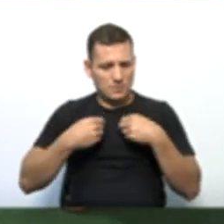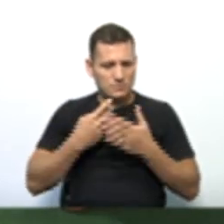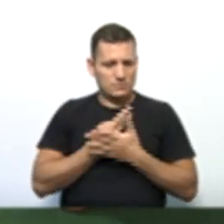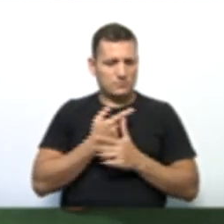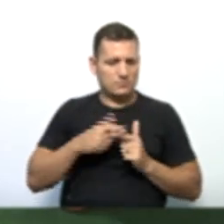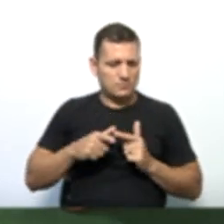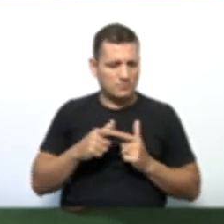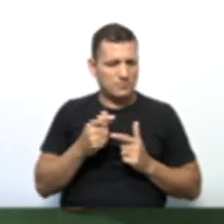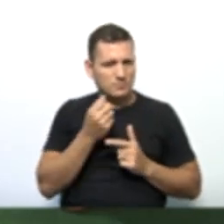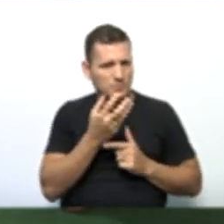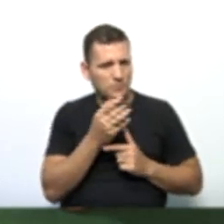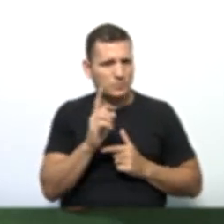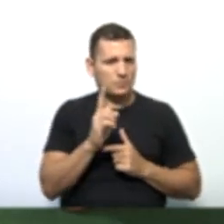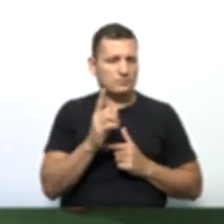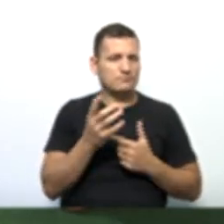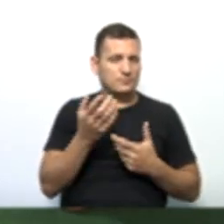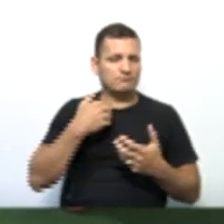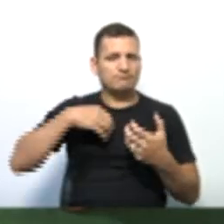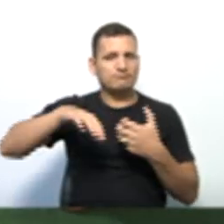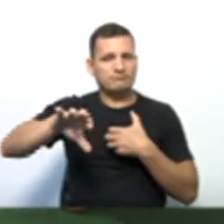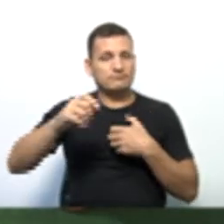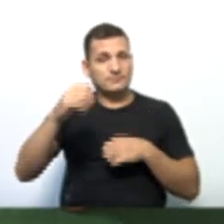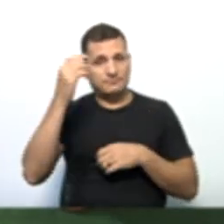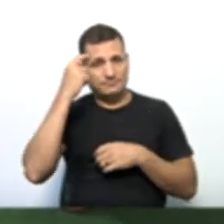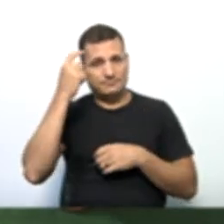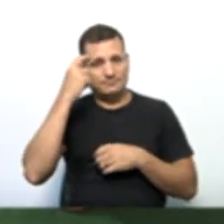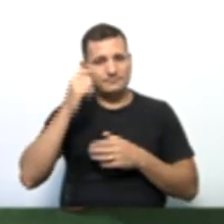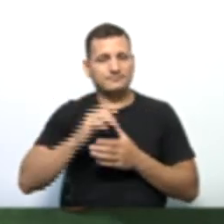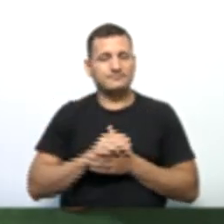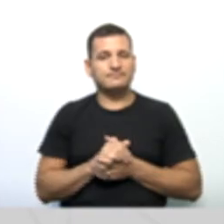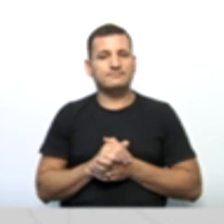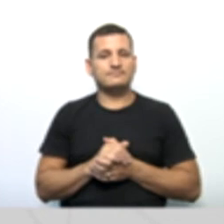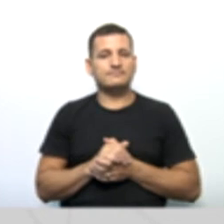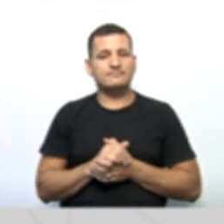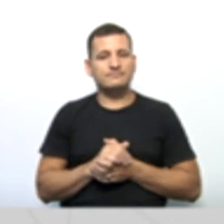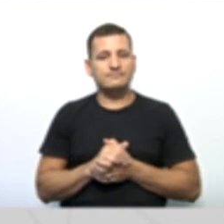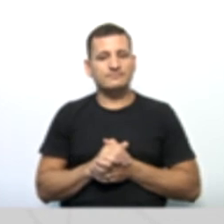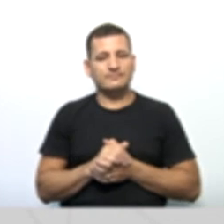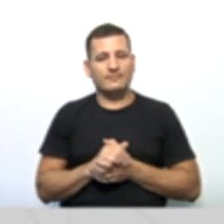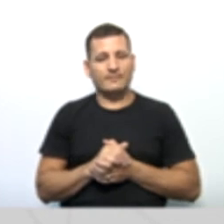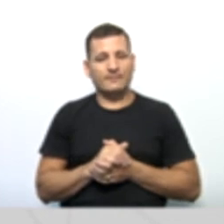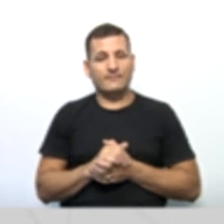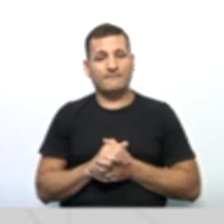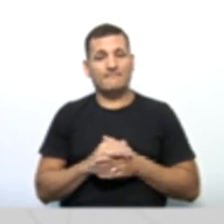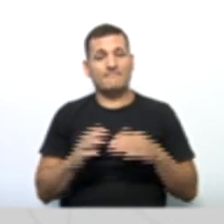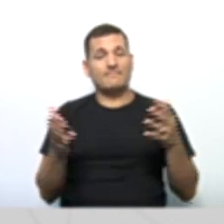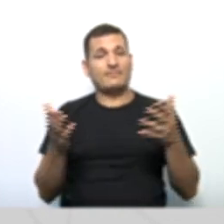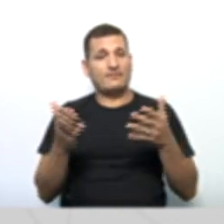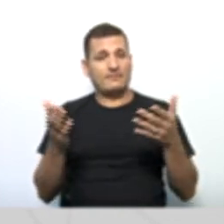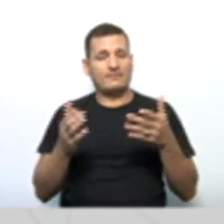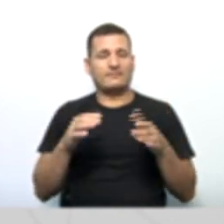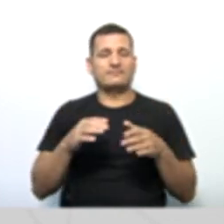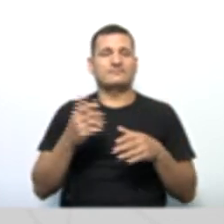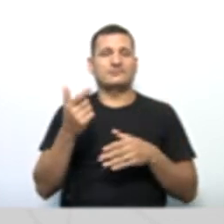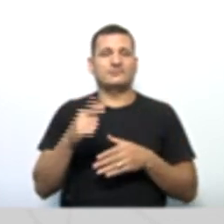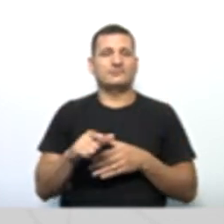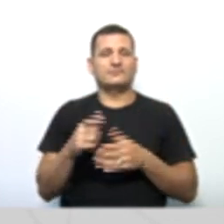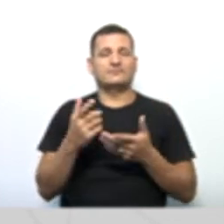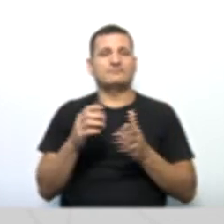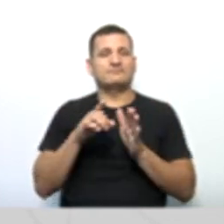forma que você está agindo, né, professor? Exatamente. E aí, para fechar essa discussão, vamos voltar para o dilema do trem, que